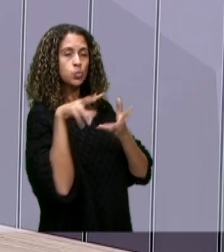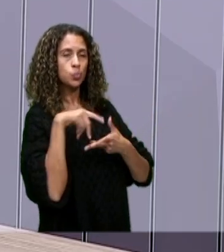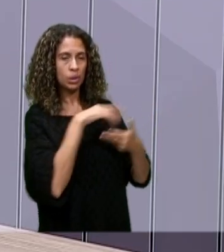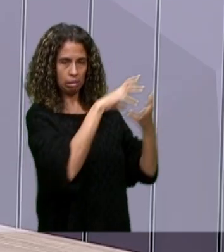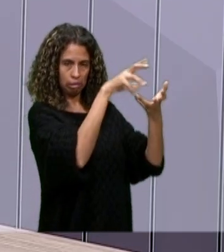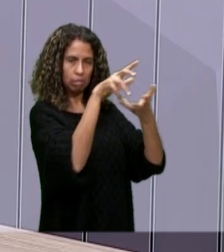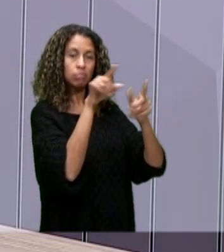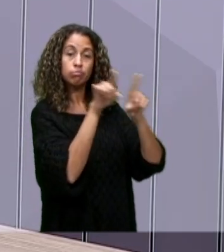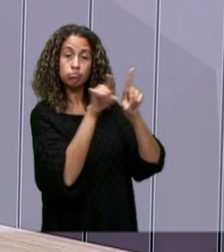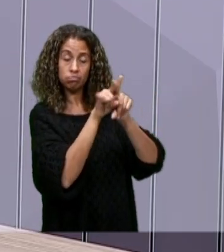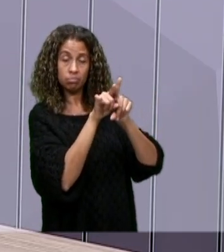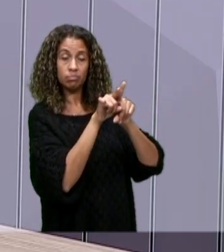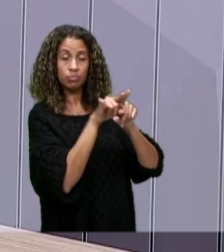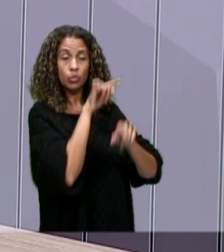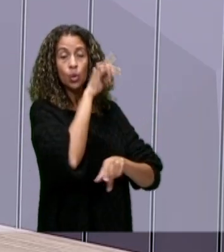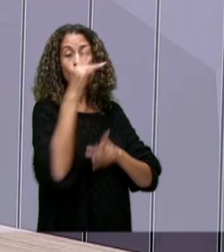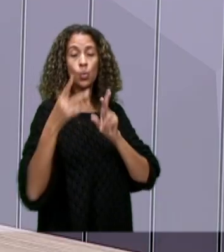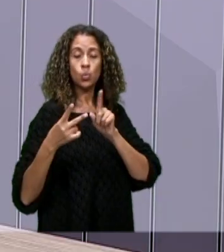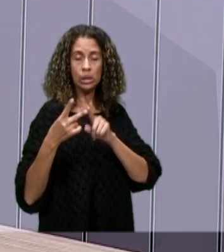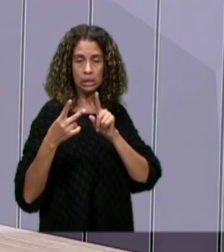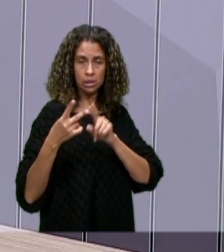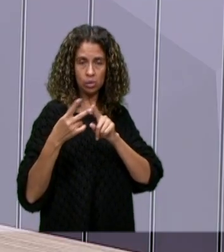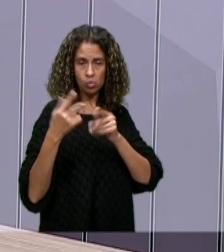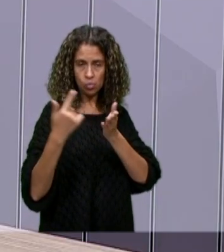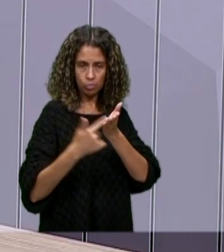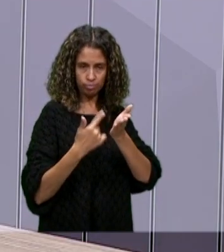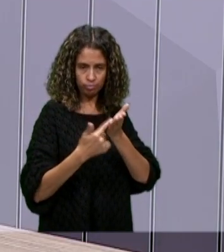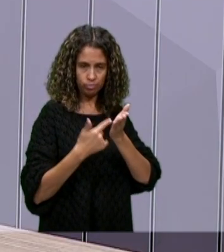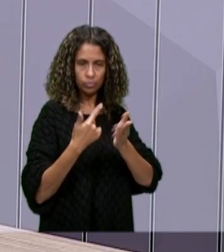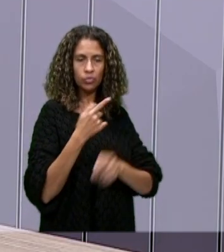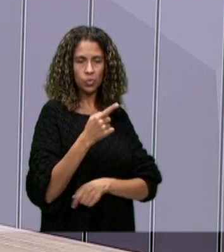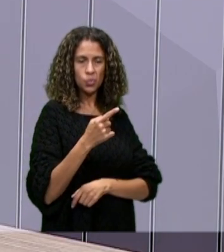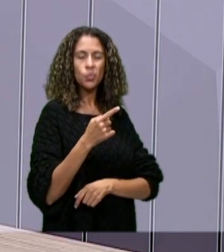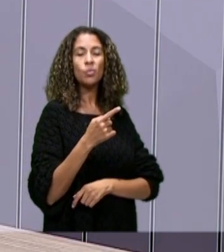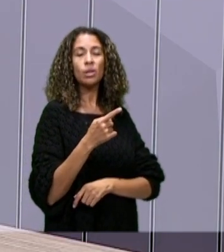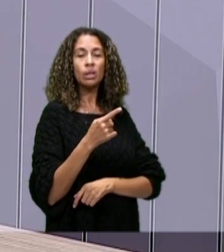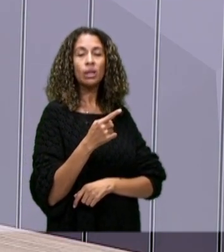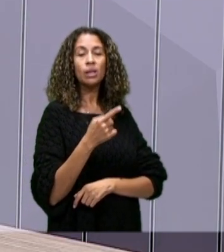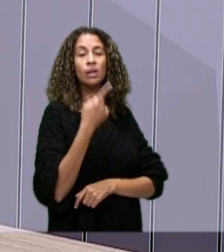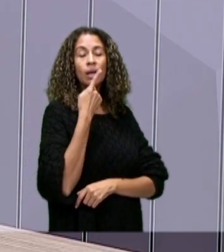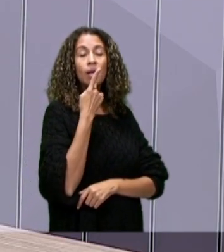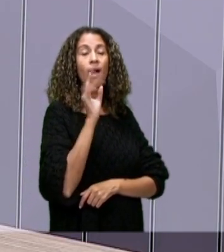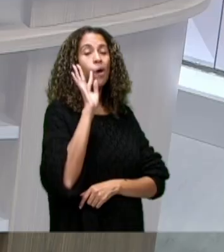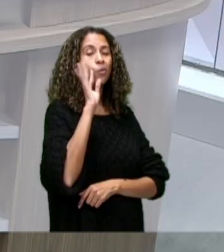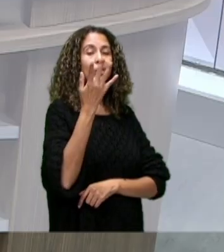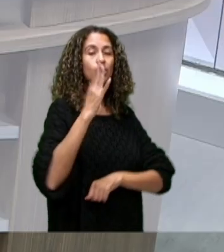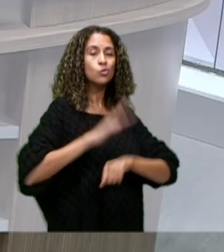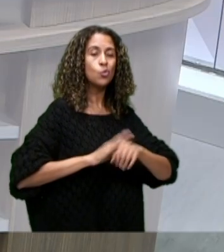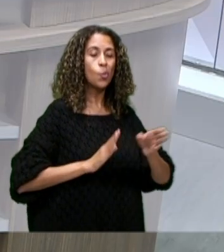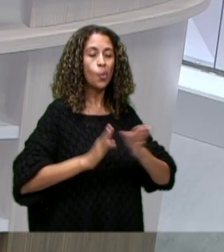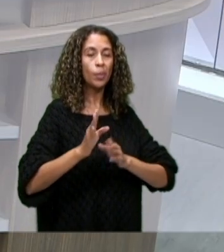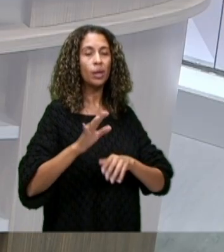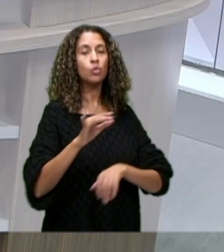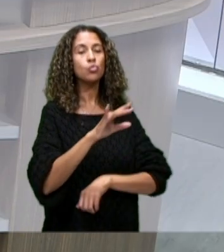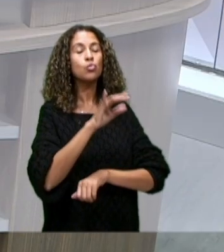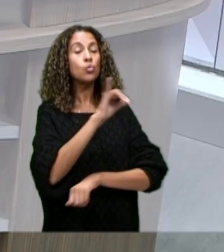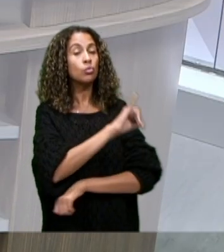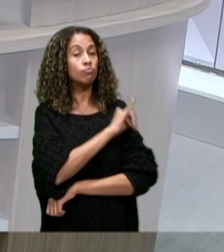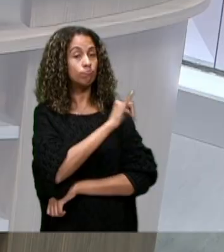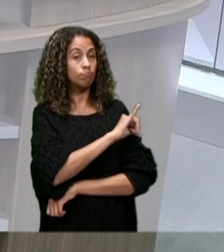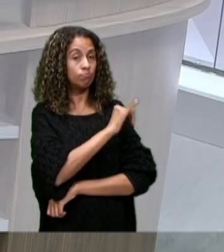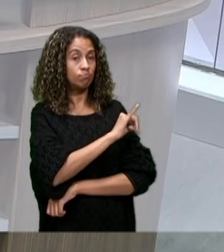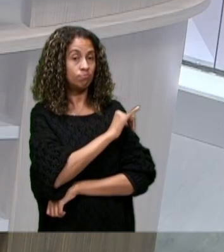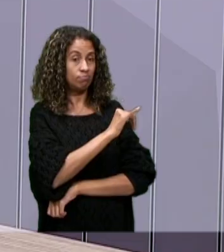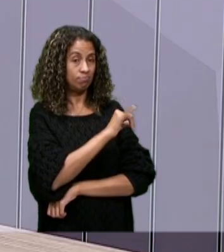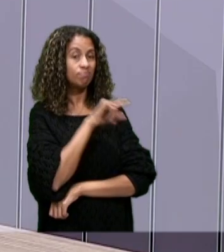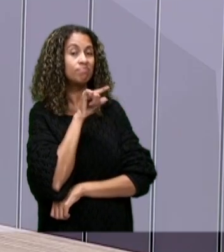isso. E o Dois Mundos, ele é passado no Rio de Janeiro. Isso, na cidade do Rio de Janeiro.